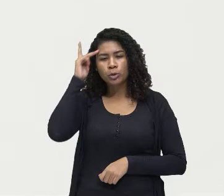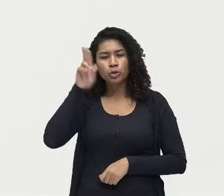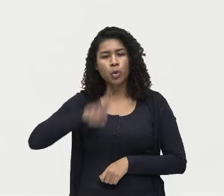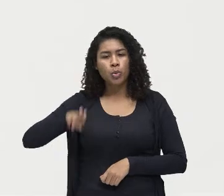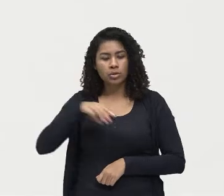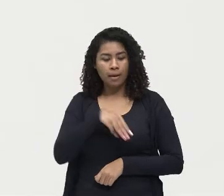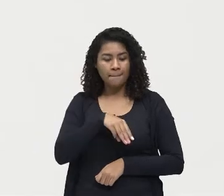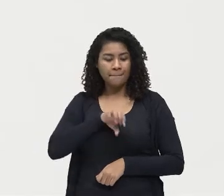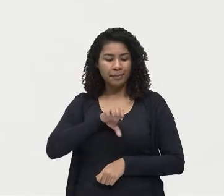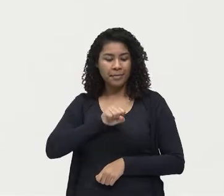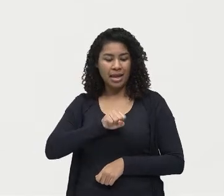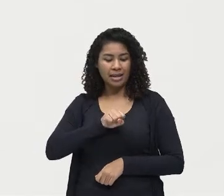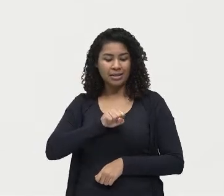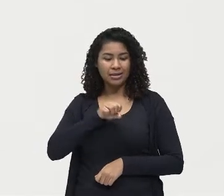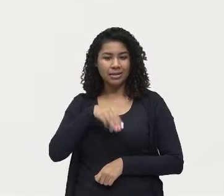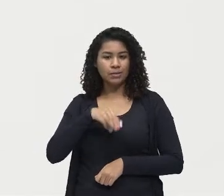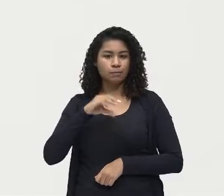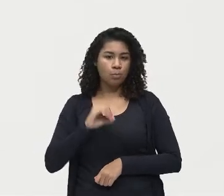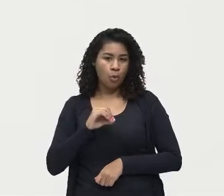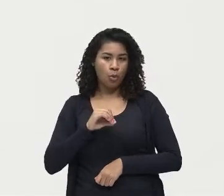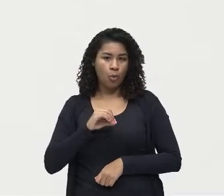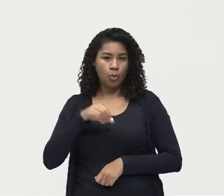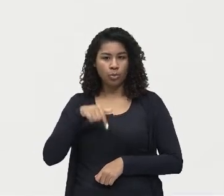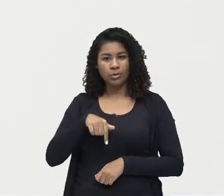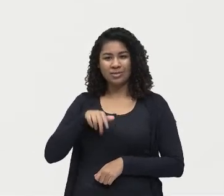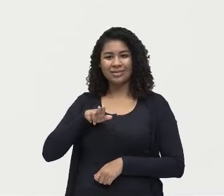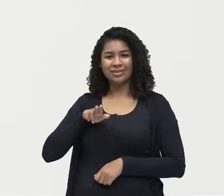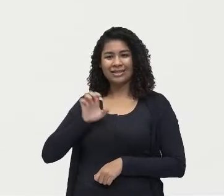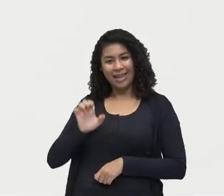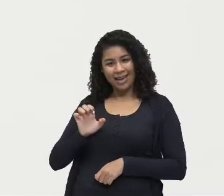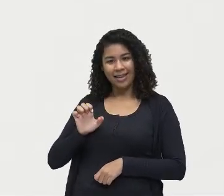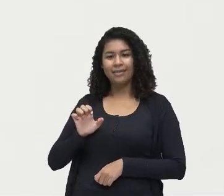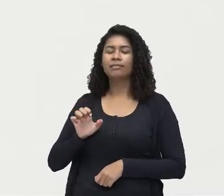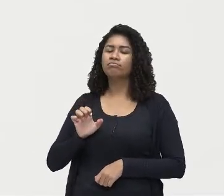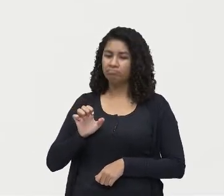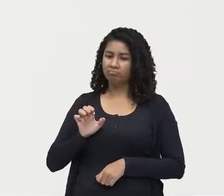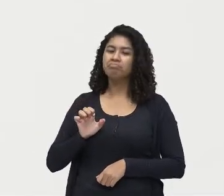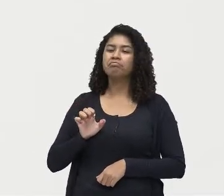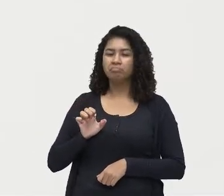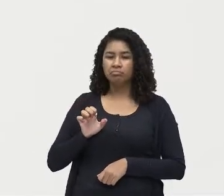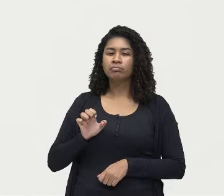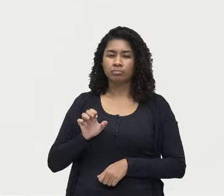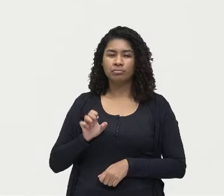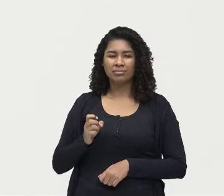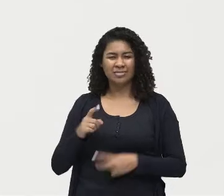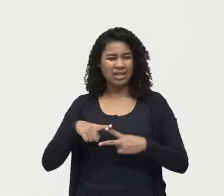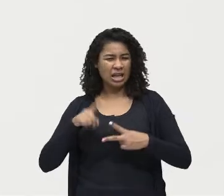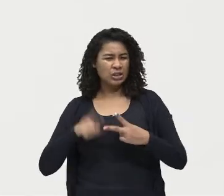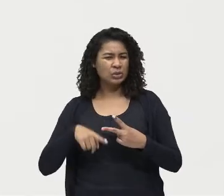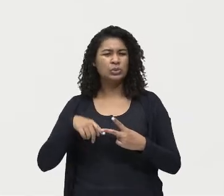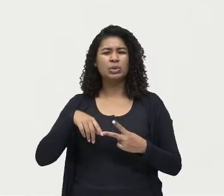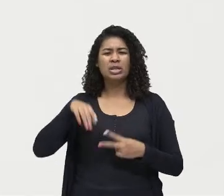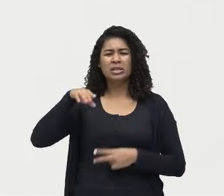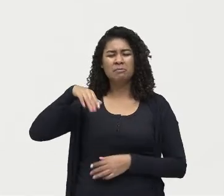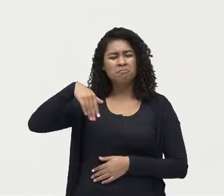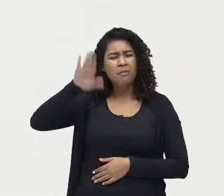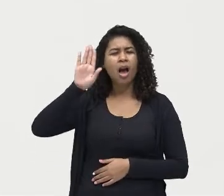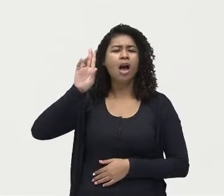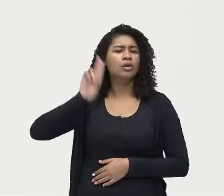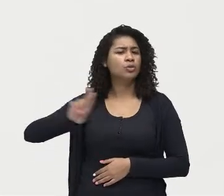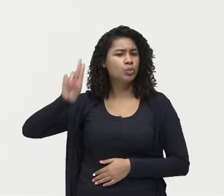ser também acompanhado do quê? Tá bom? O mesmo e o embora são ali as duas